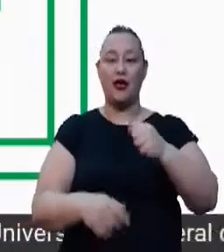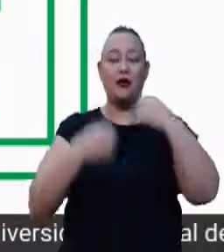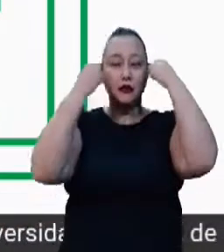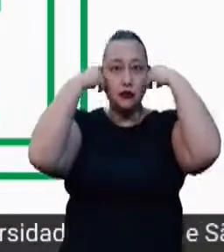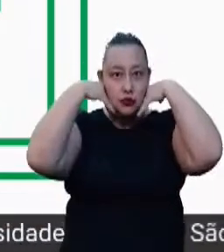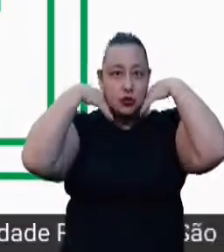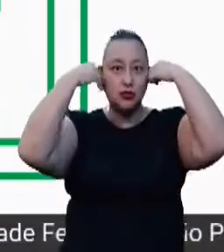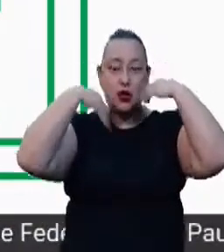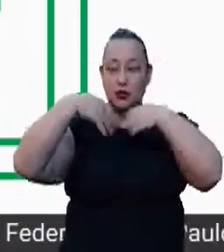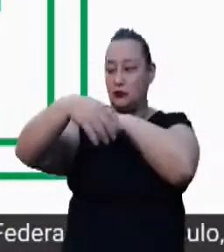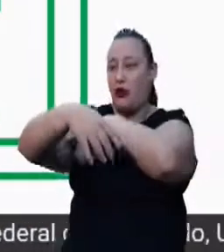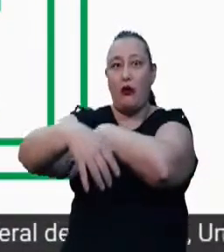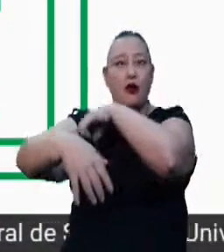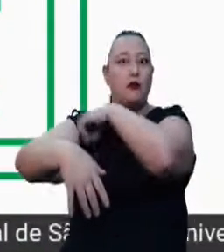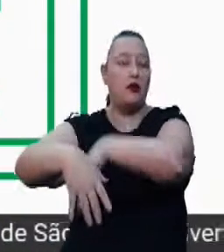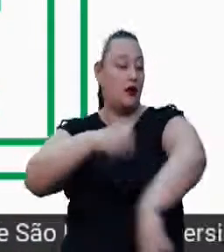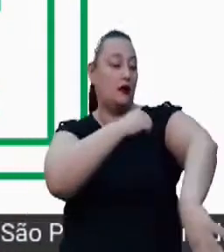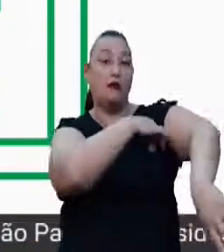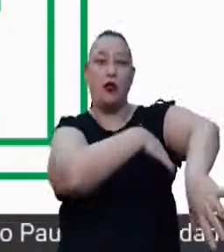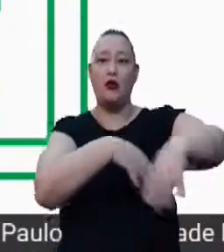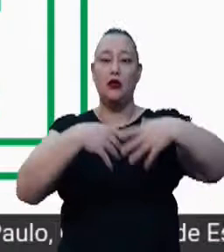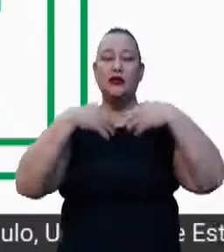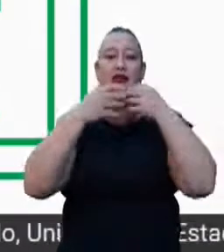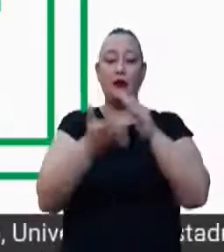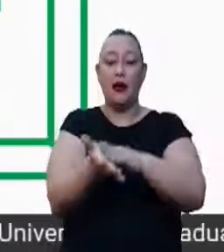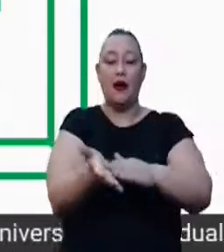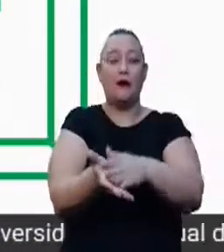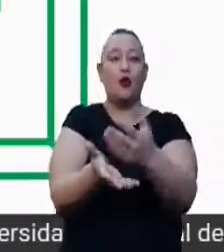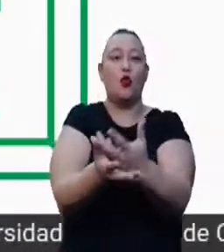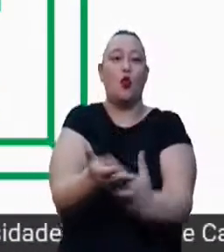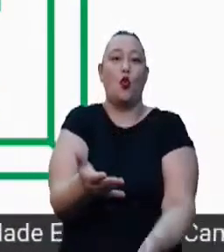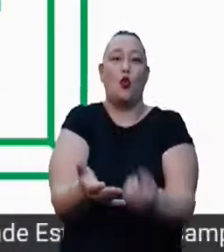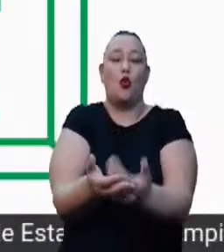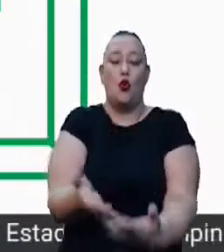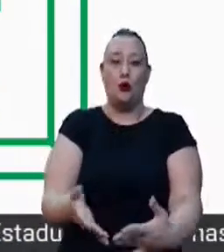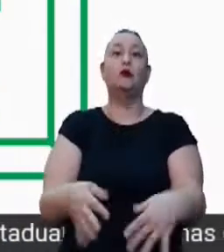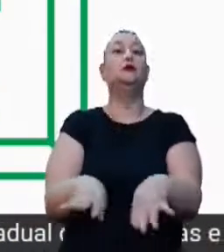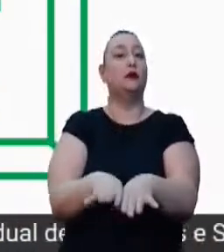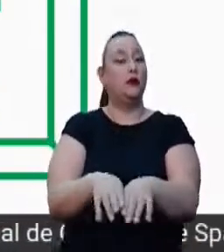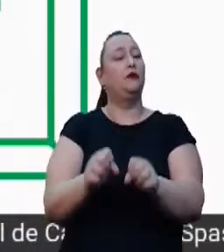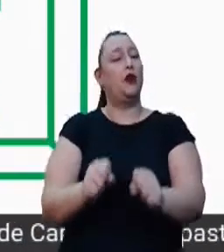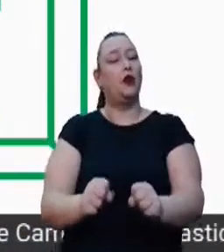aquele excesso de transpiração, né, de sudorese, que pode